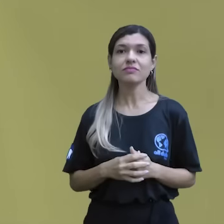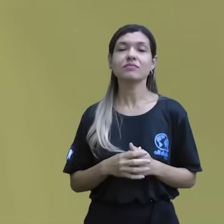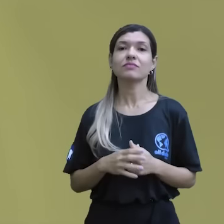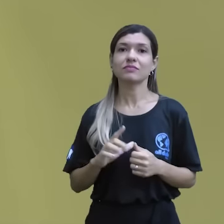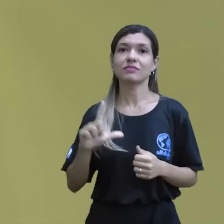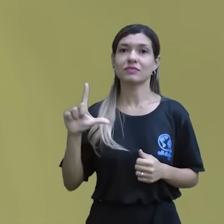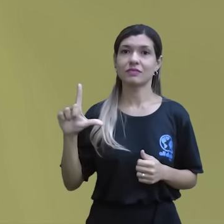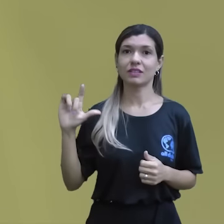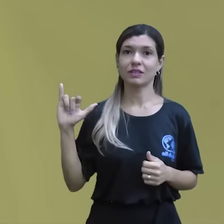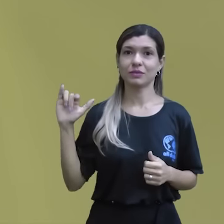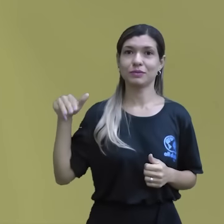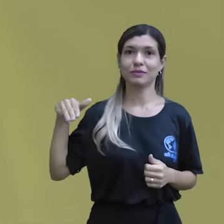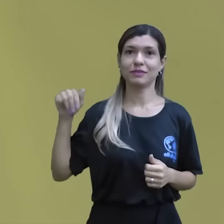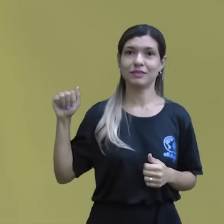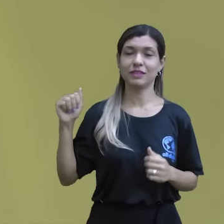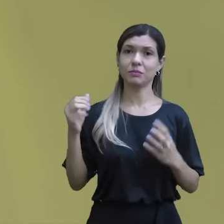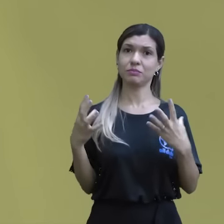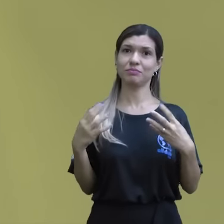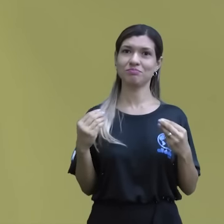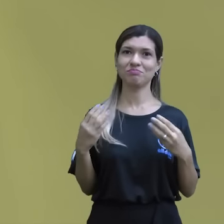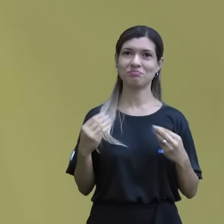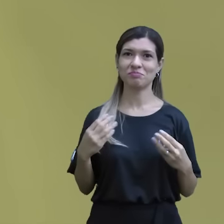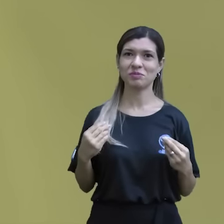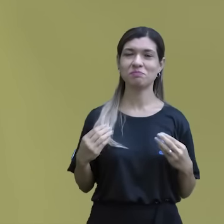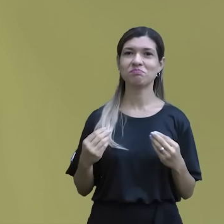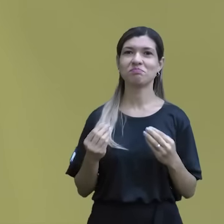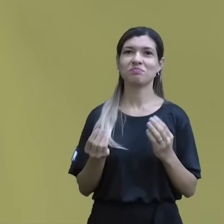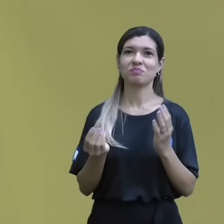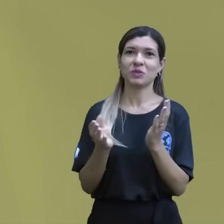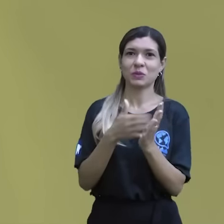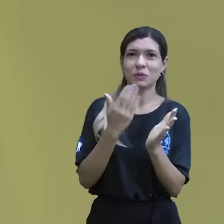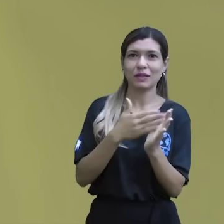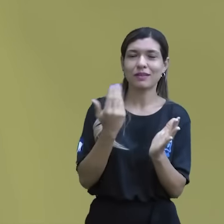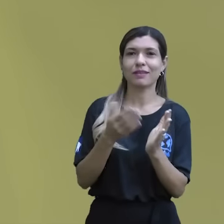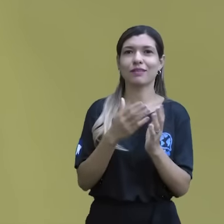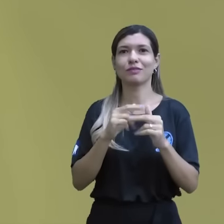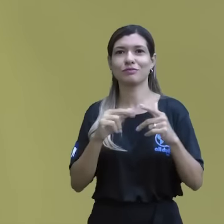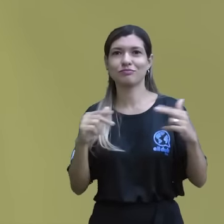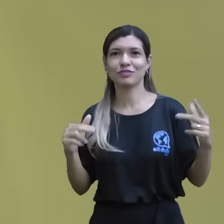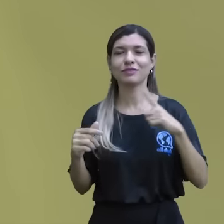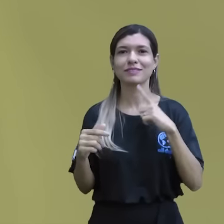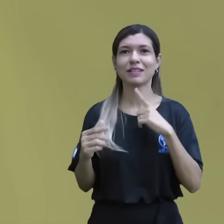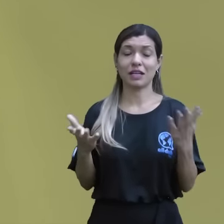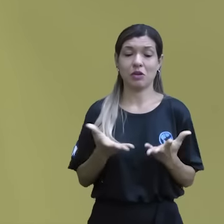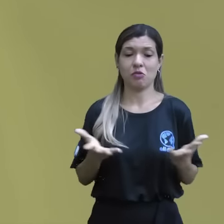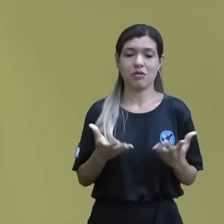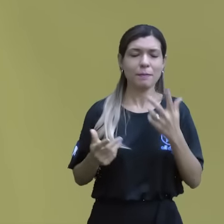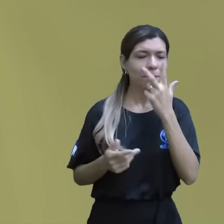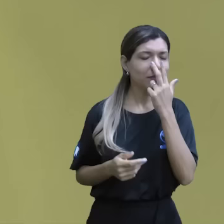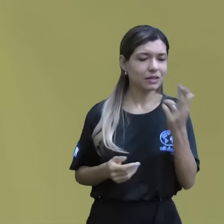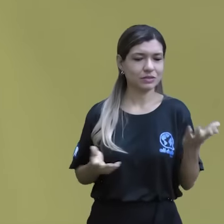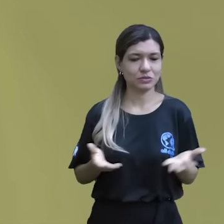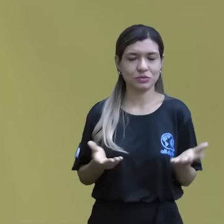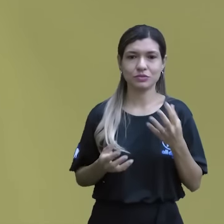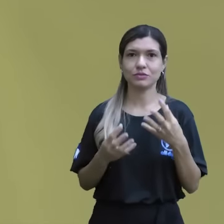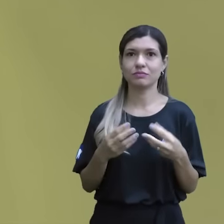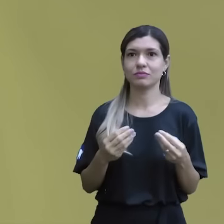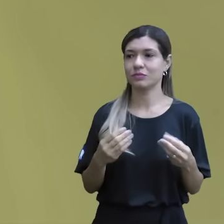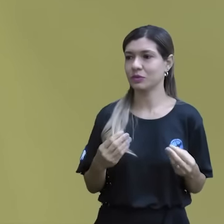tem muito trabalho, vale a pena pensar nas condições que ele vivia, com um pai enlouquecido